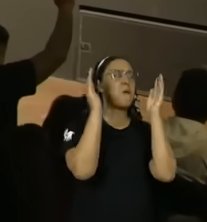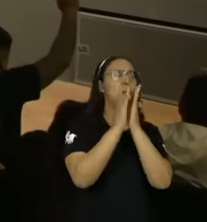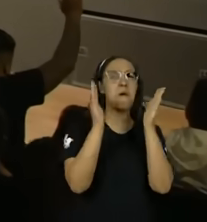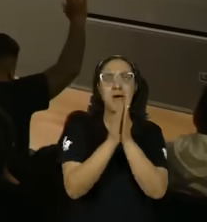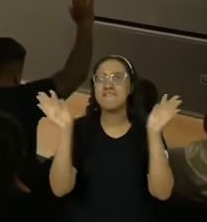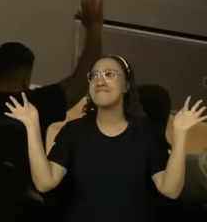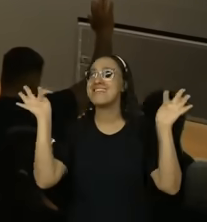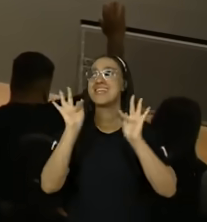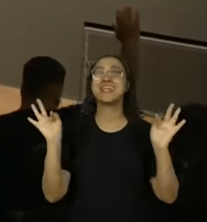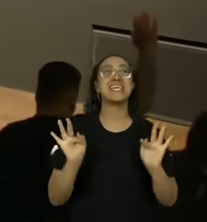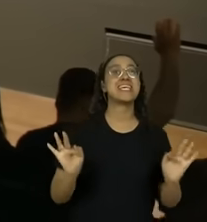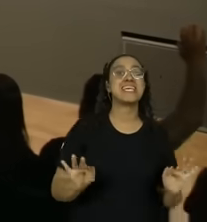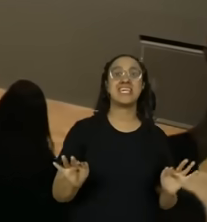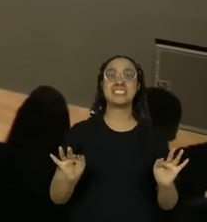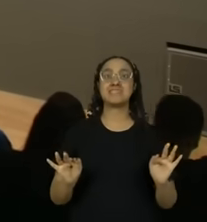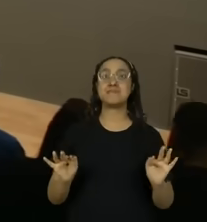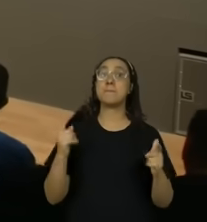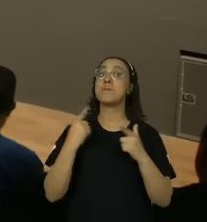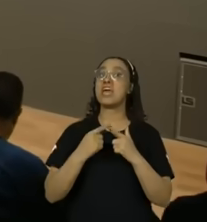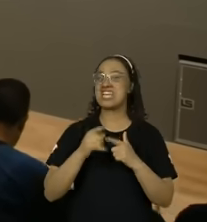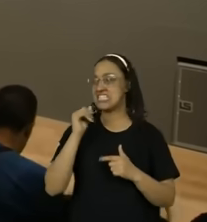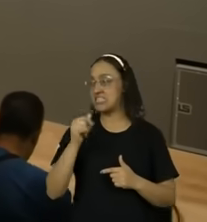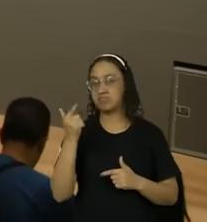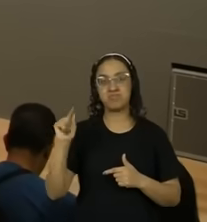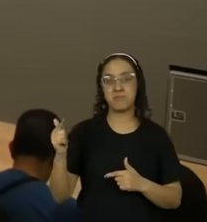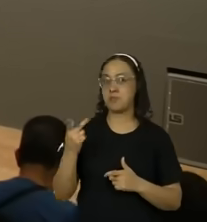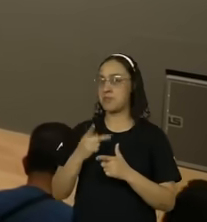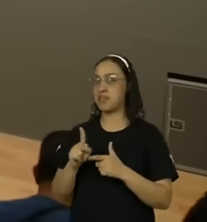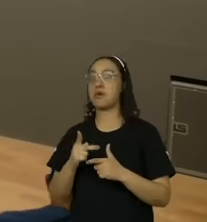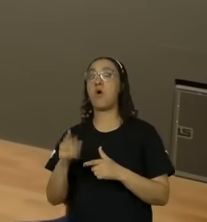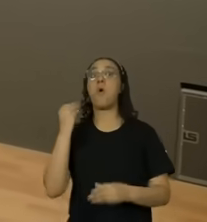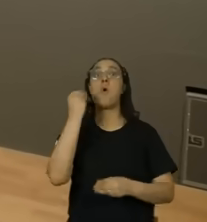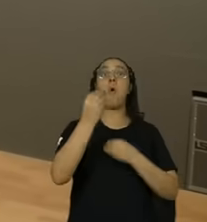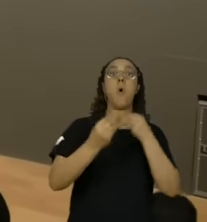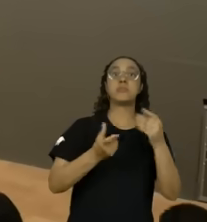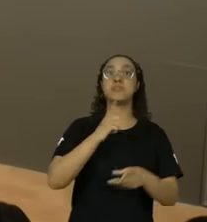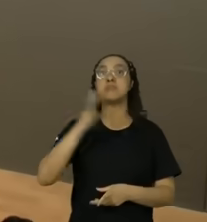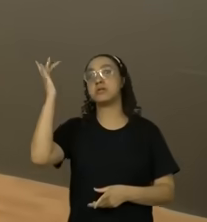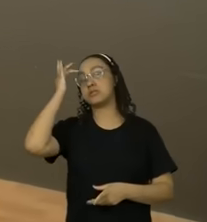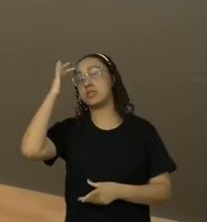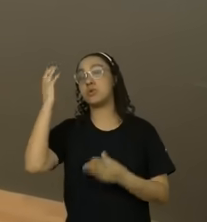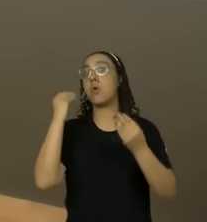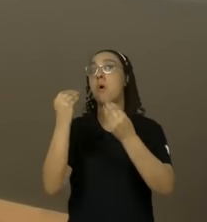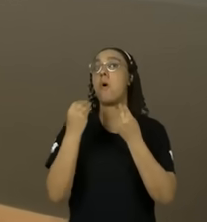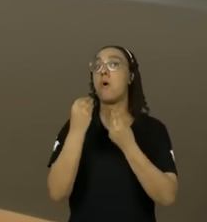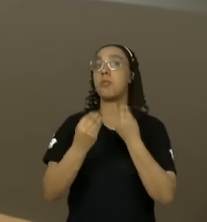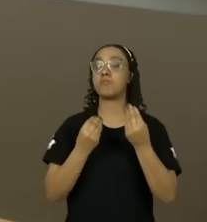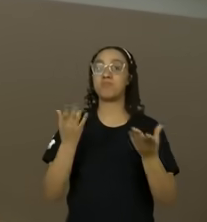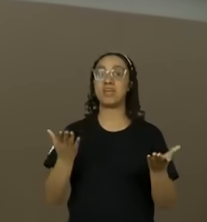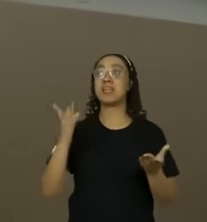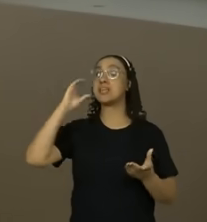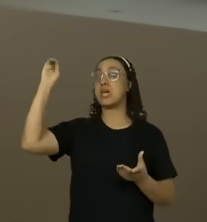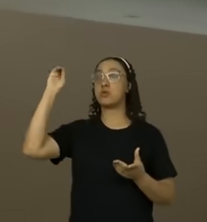fosse essa estação, se não fosse essas dificuldades, o sonho não teria chegado até aqui. Deus usou o inimigo para colocar